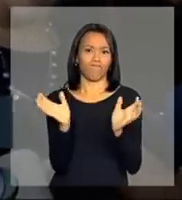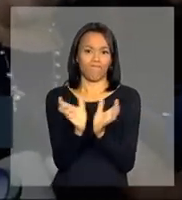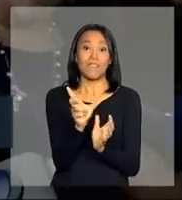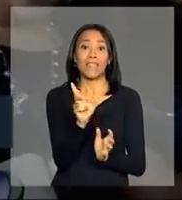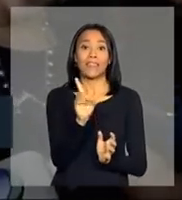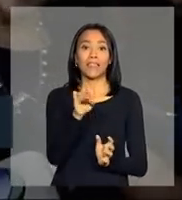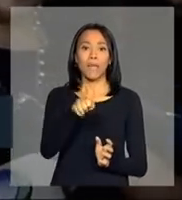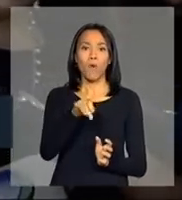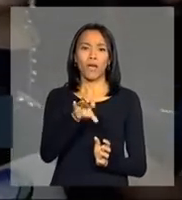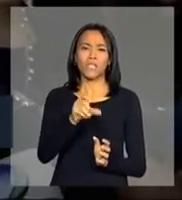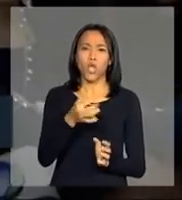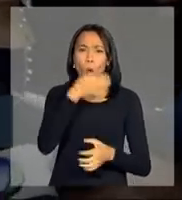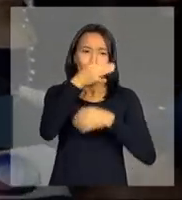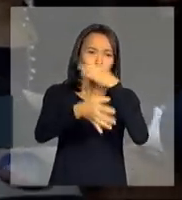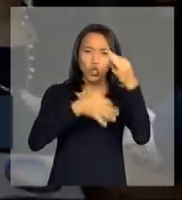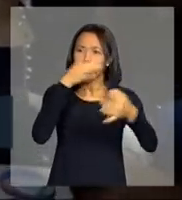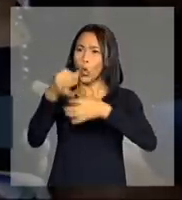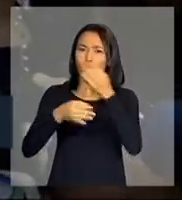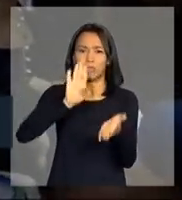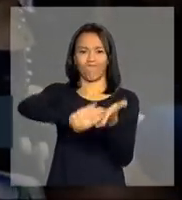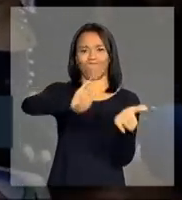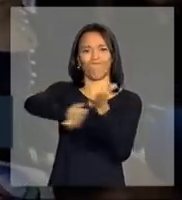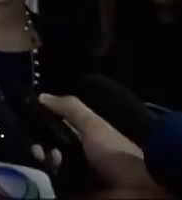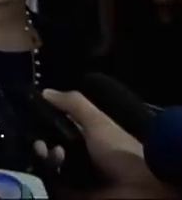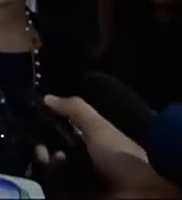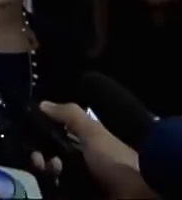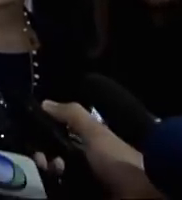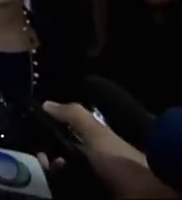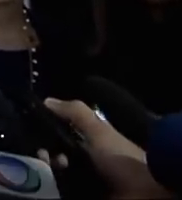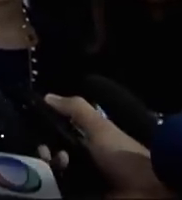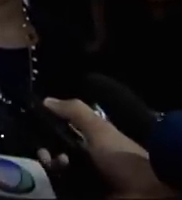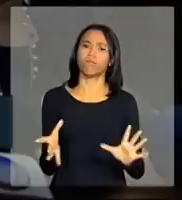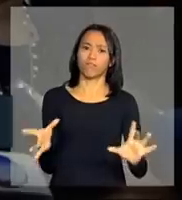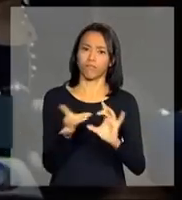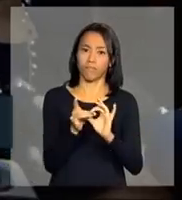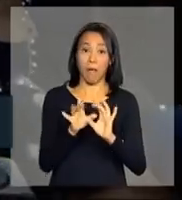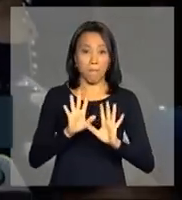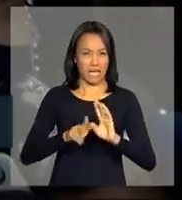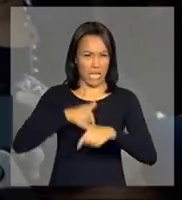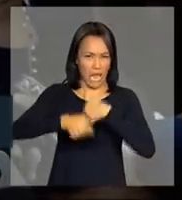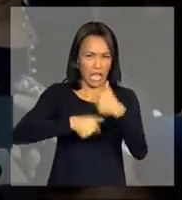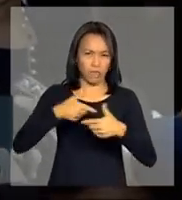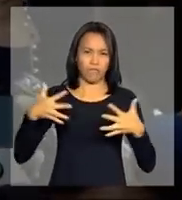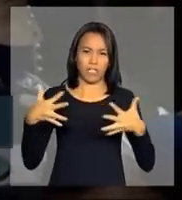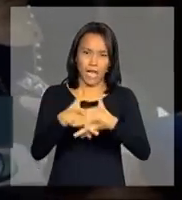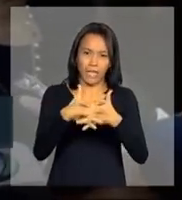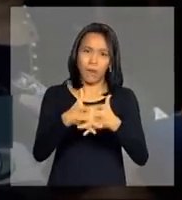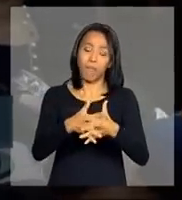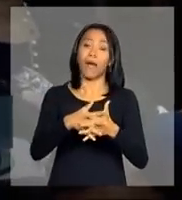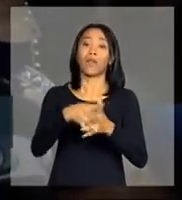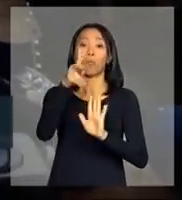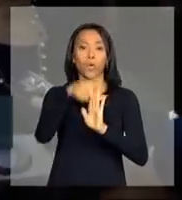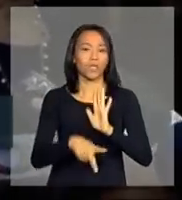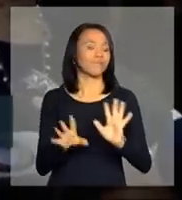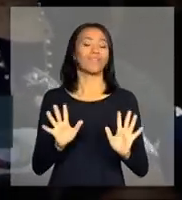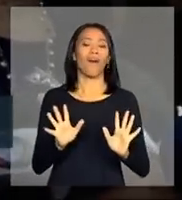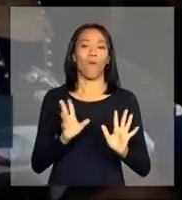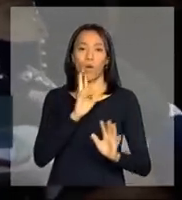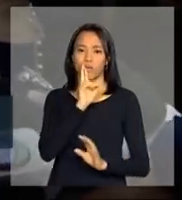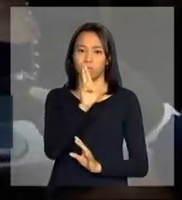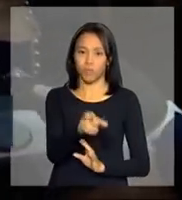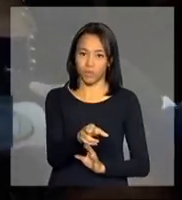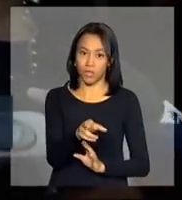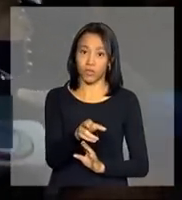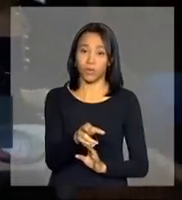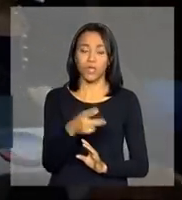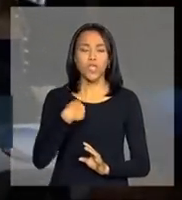diferença de opiniões nem de posições. Atrapalha o projeto. Minha querida, a democracia, eu